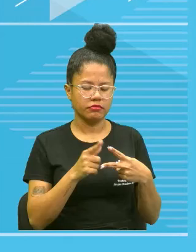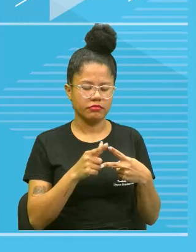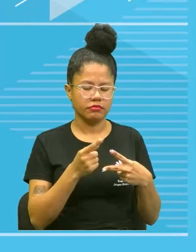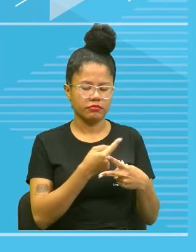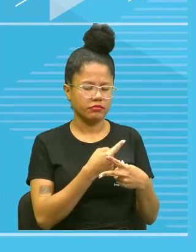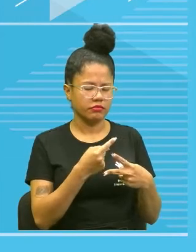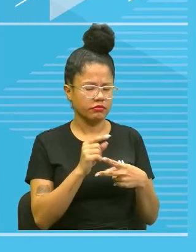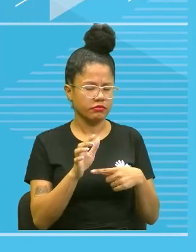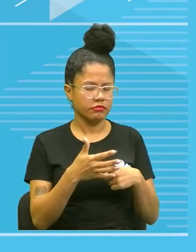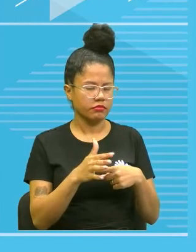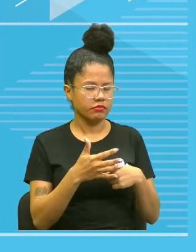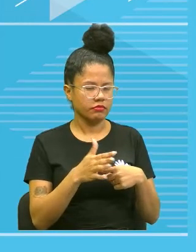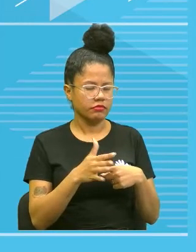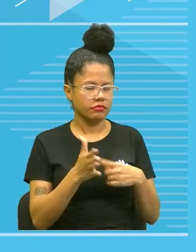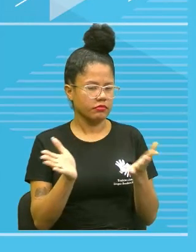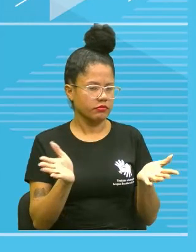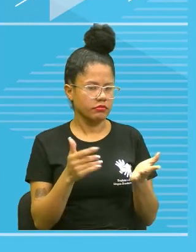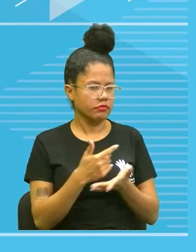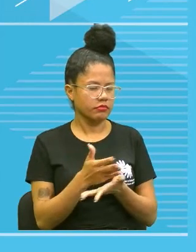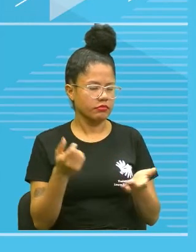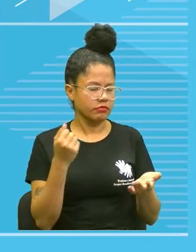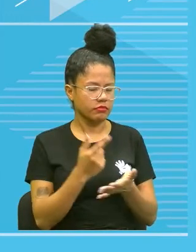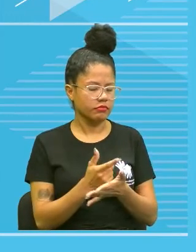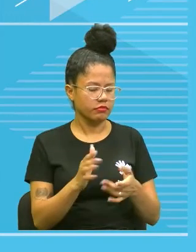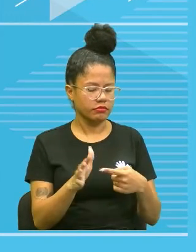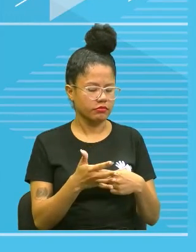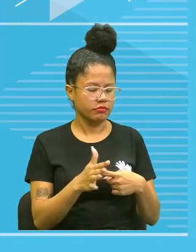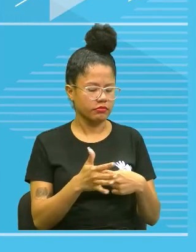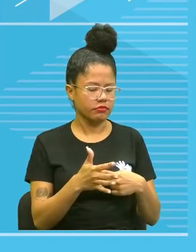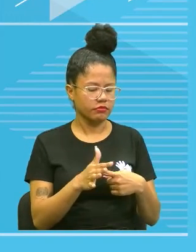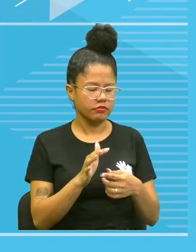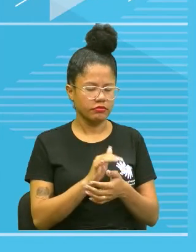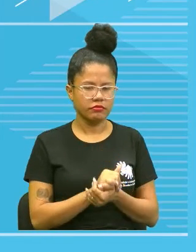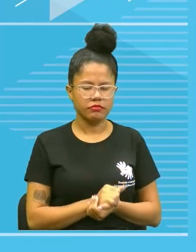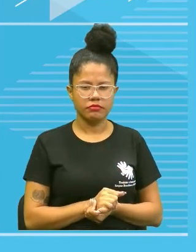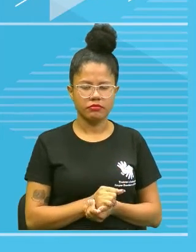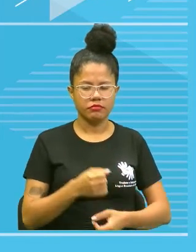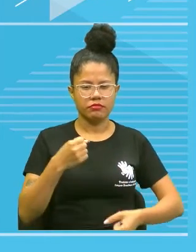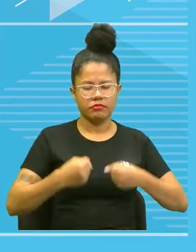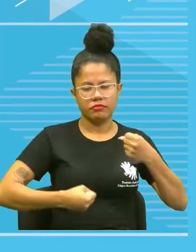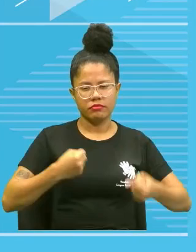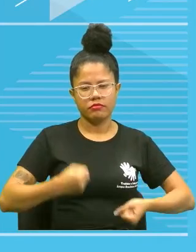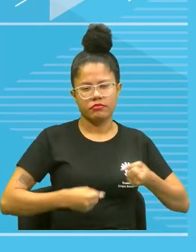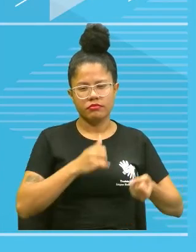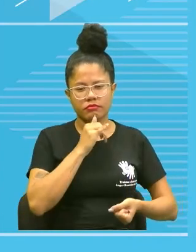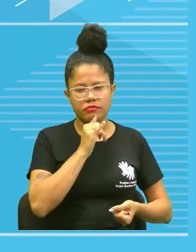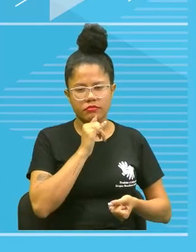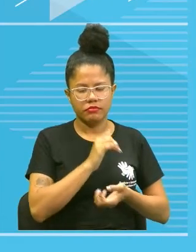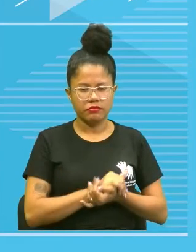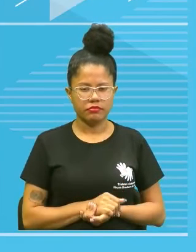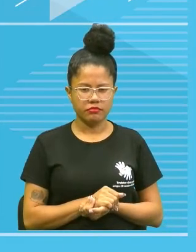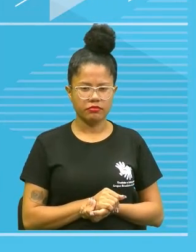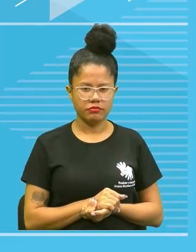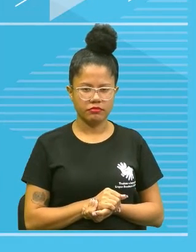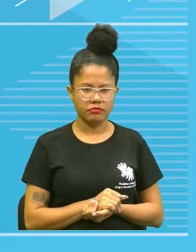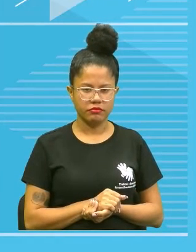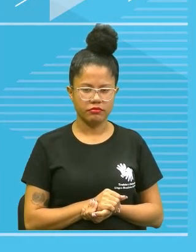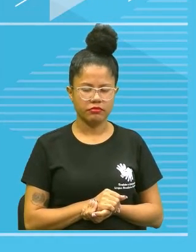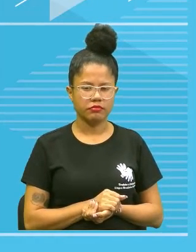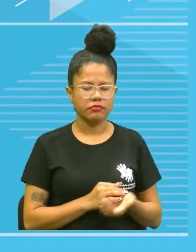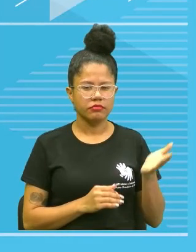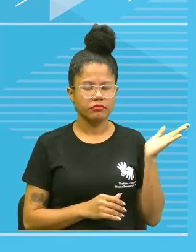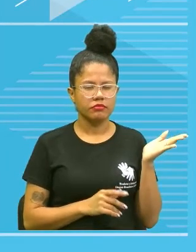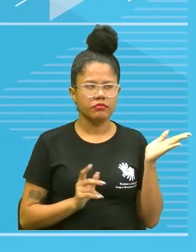sua máquina. Então, quando você compra uma máquina nova, vamos supor, um carro, comprou um carro novo, é uma máquina térmica, está transformando